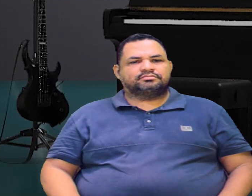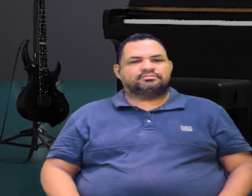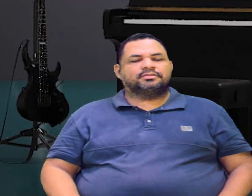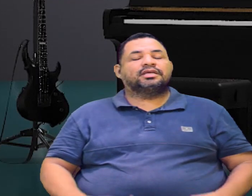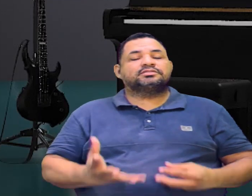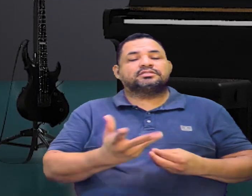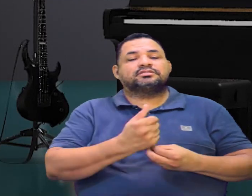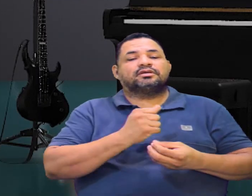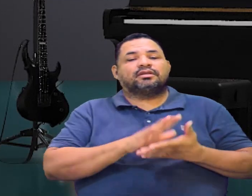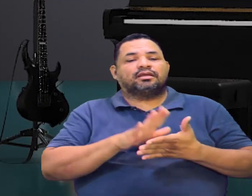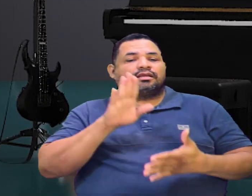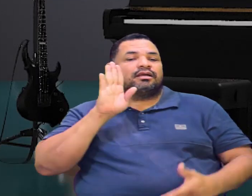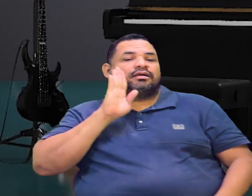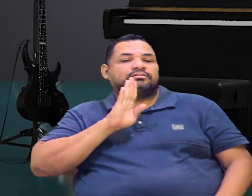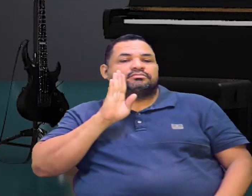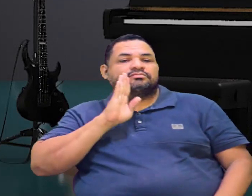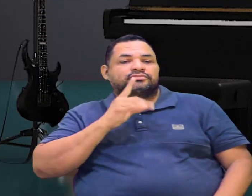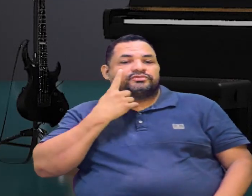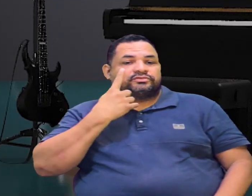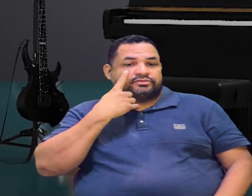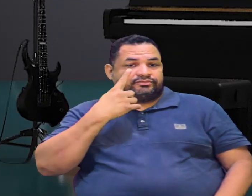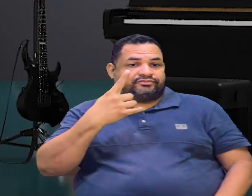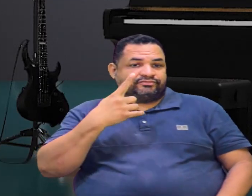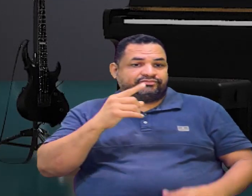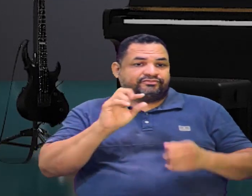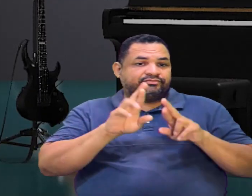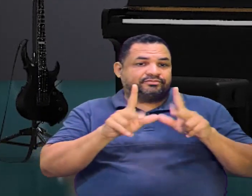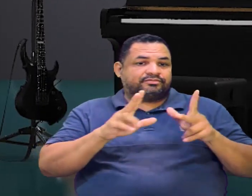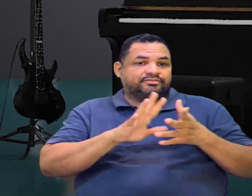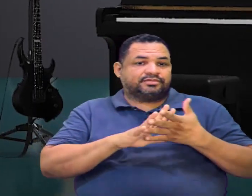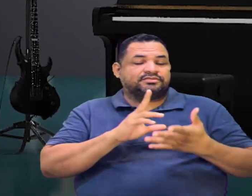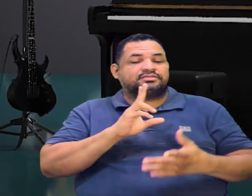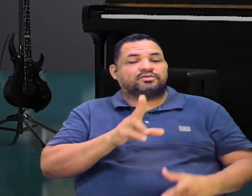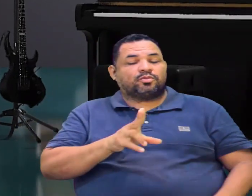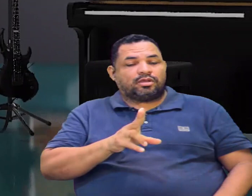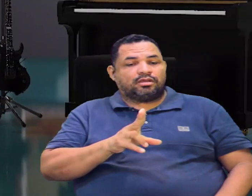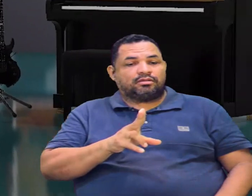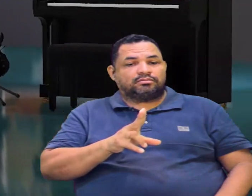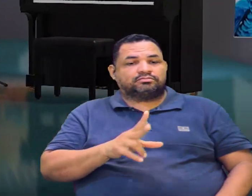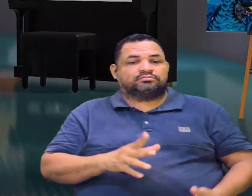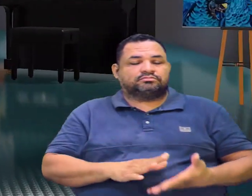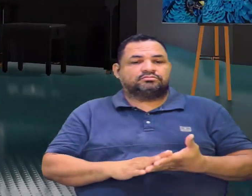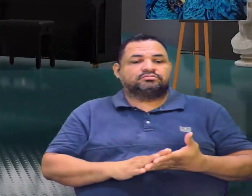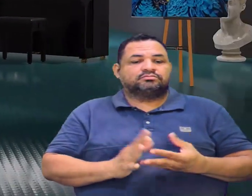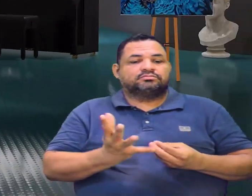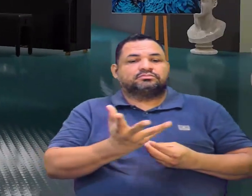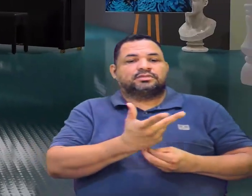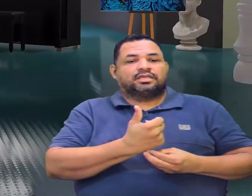Arte é tão legal, você vê diferente que parece igual.